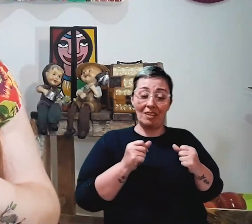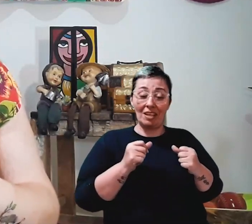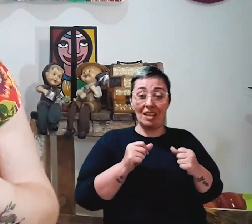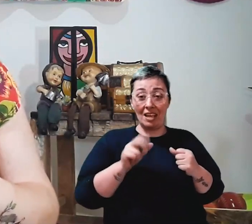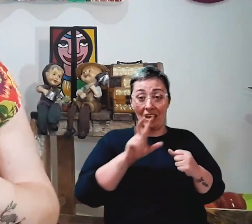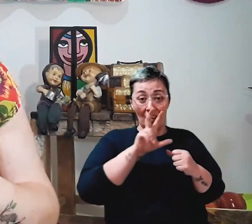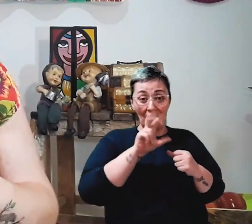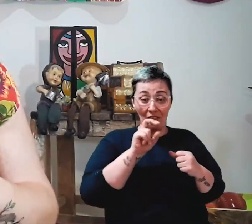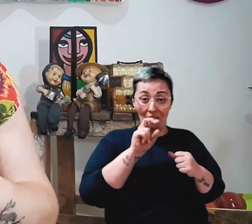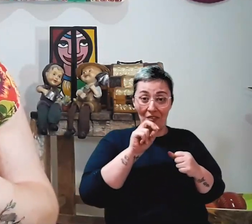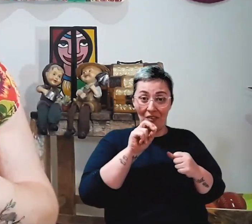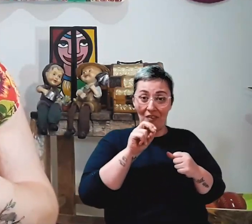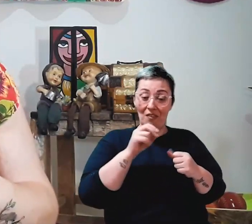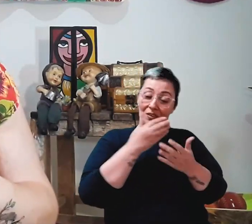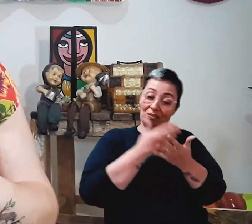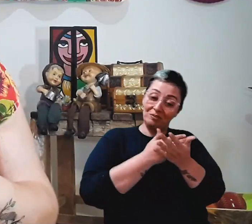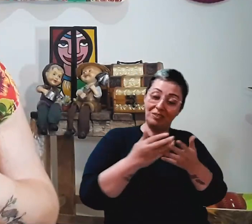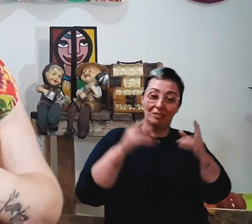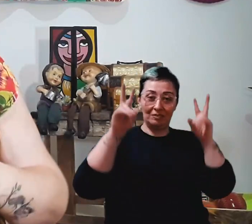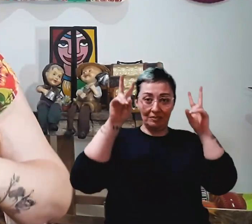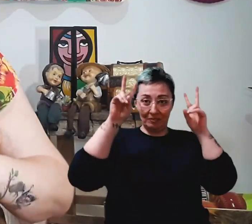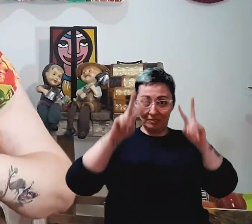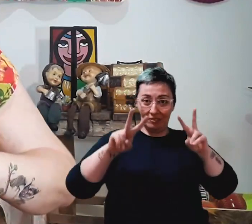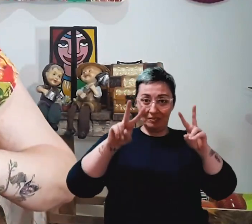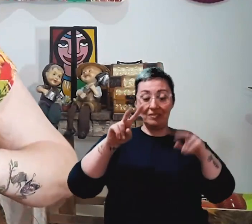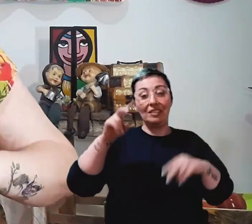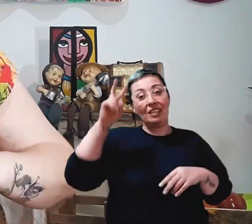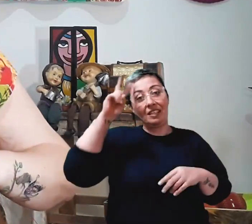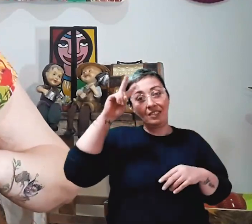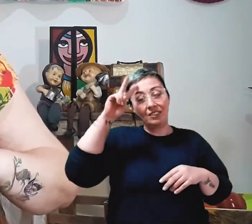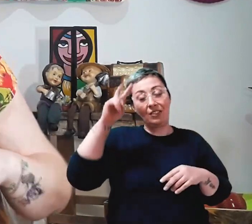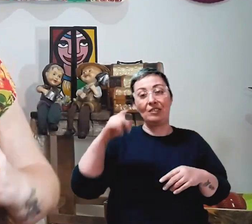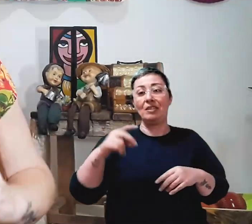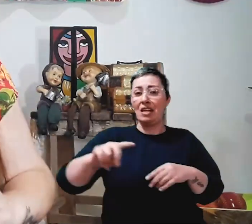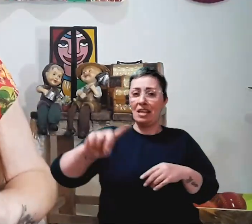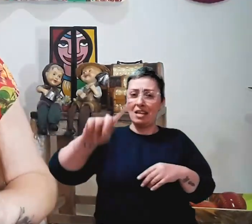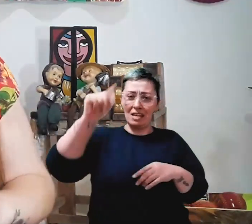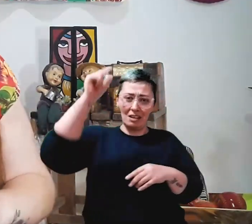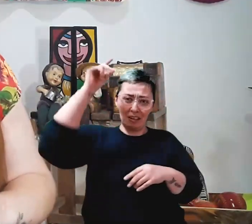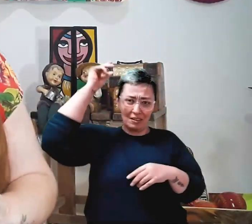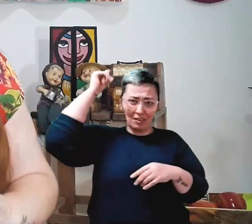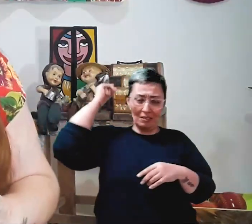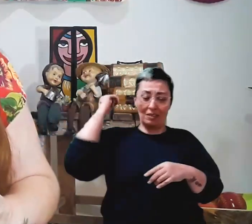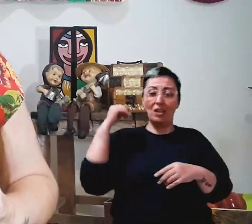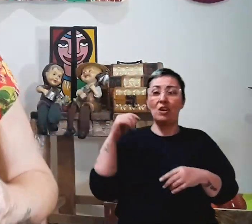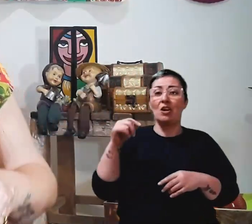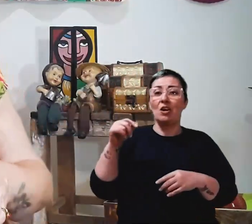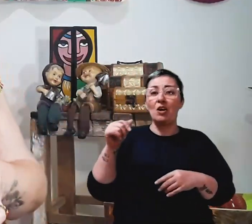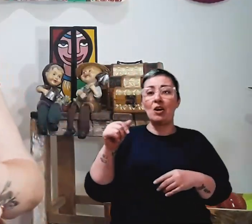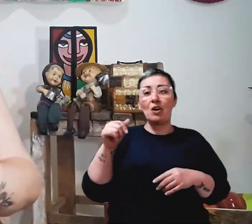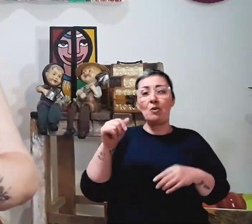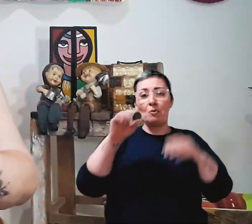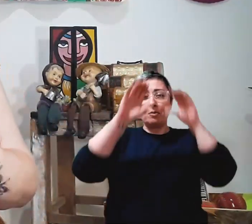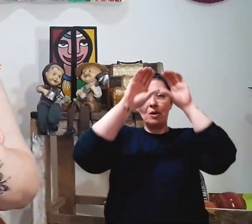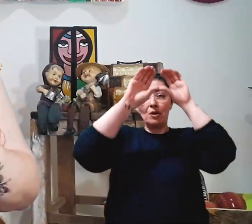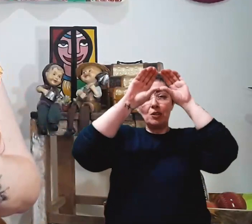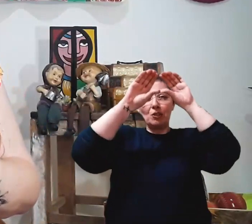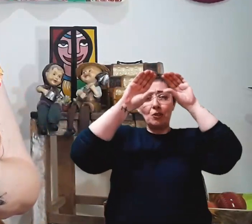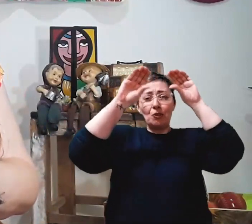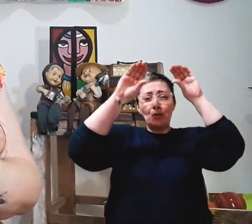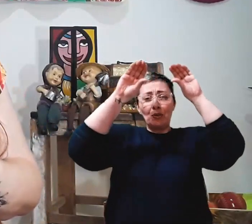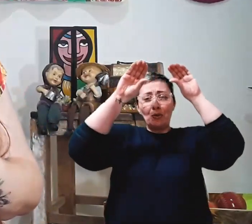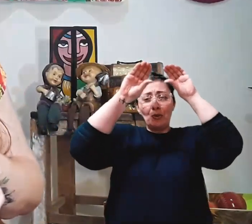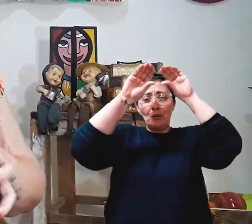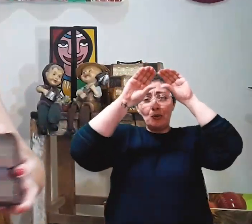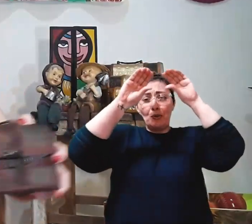então começava a história. Era uma vez uma nuvenzinha